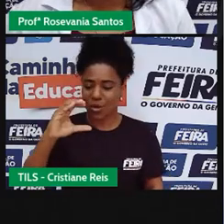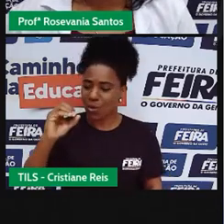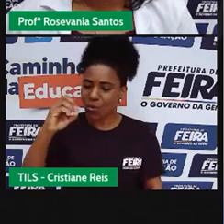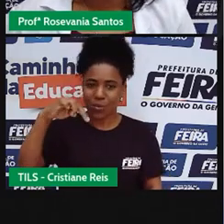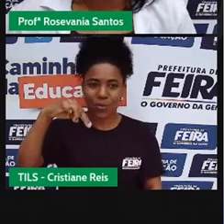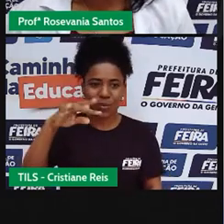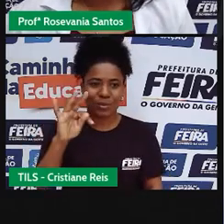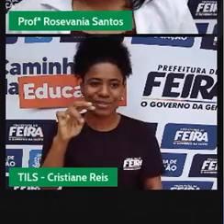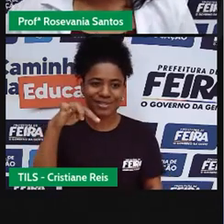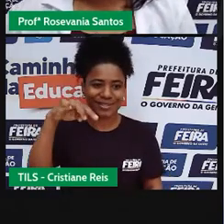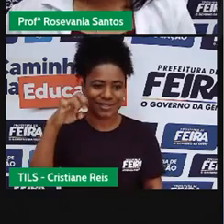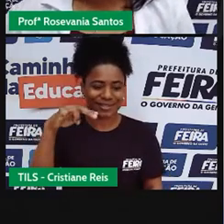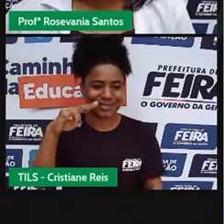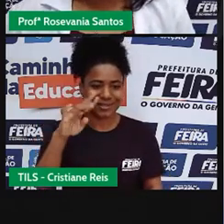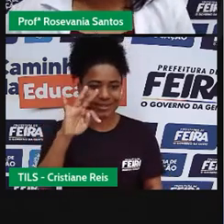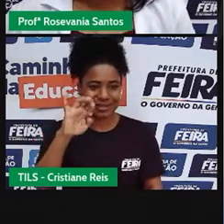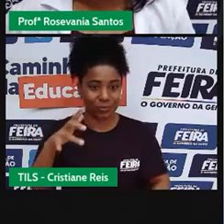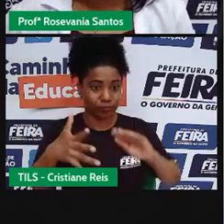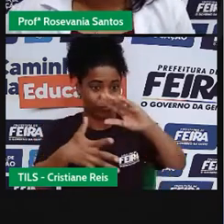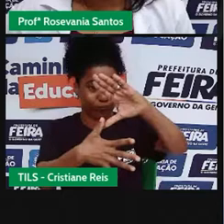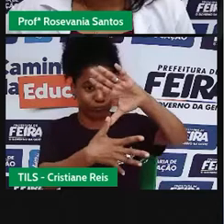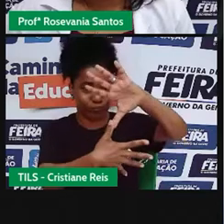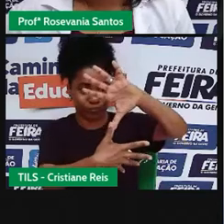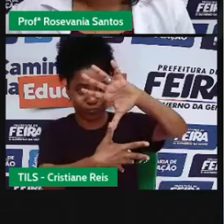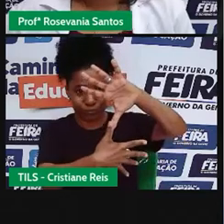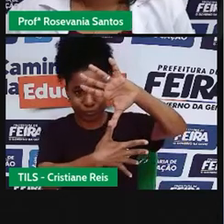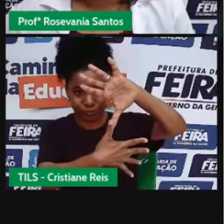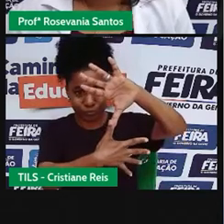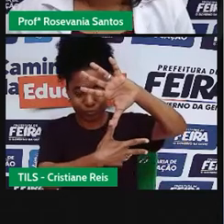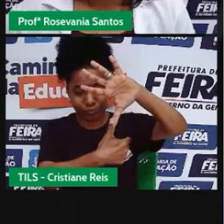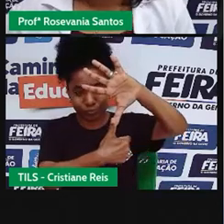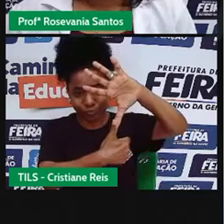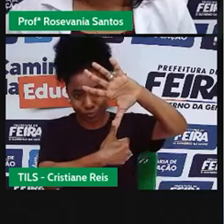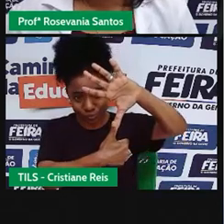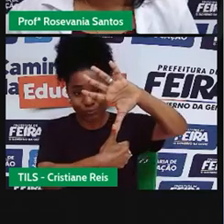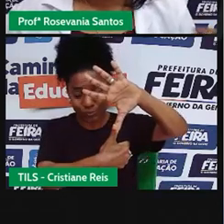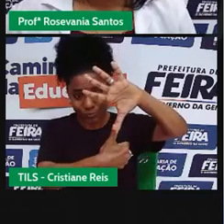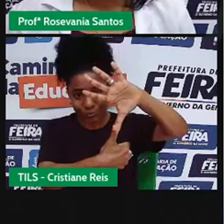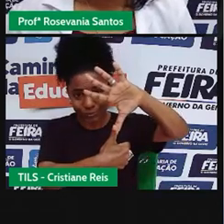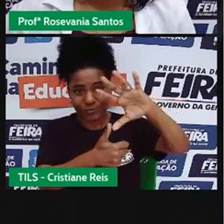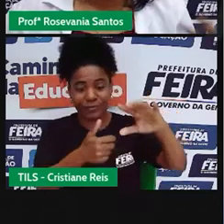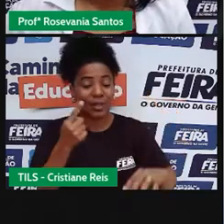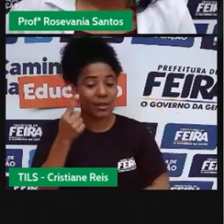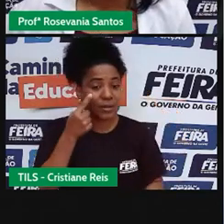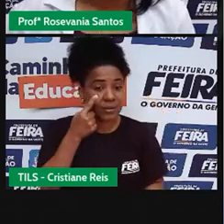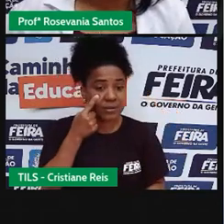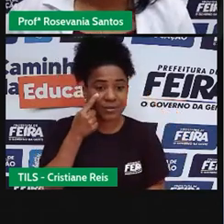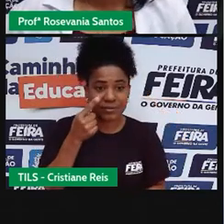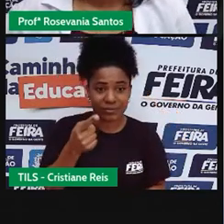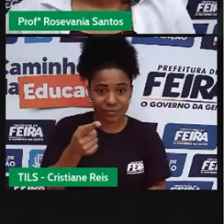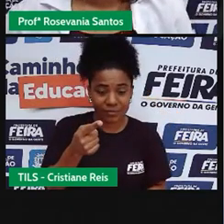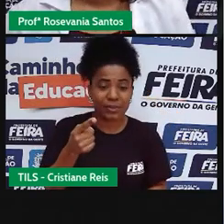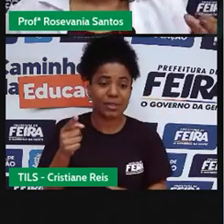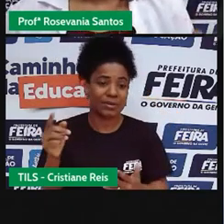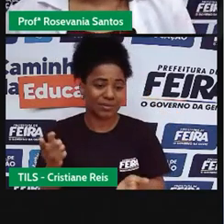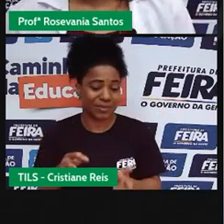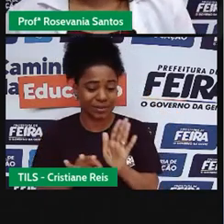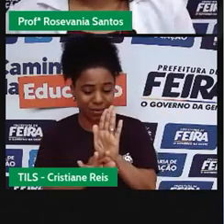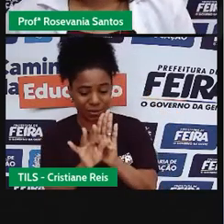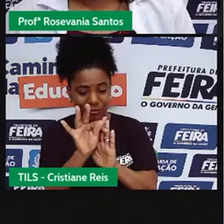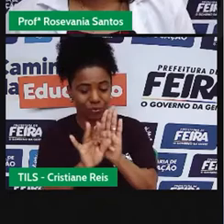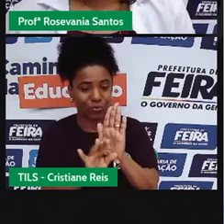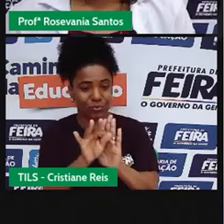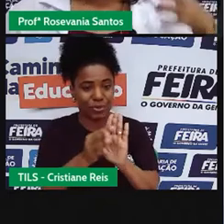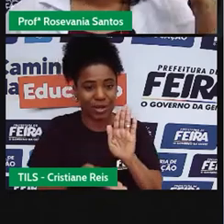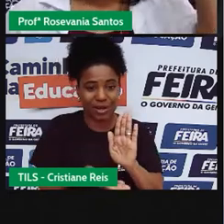da América do Sul. Então, eu tenho aqui uma área, né, de estabilidade, sempre vou manter as altas temperaturas. Como eu